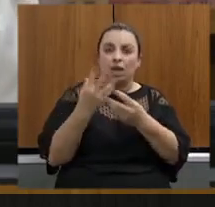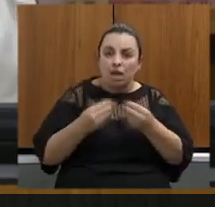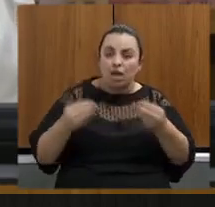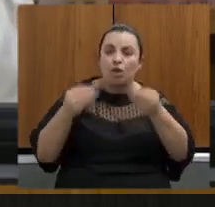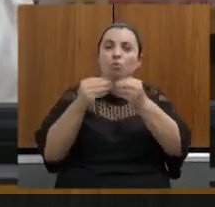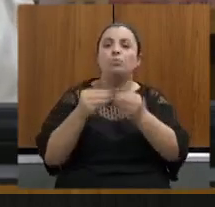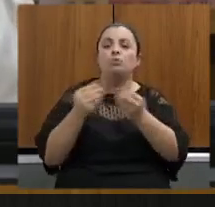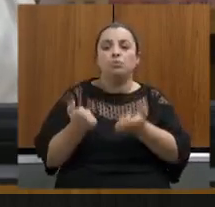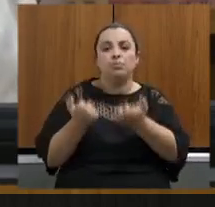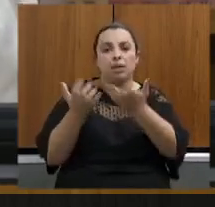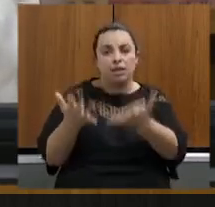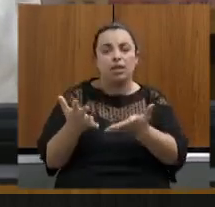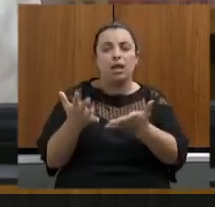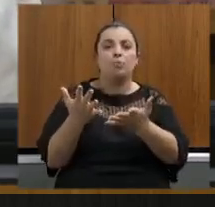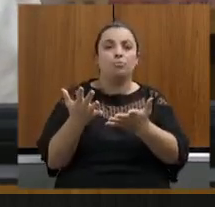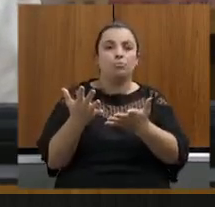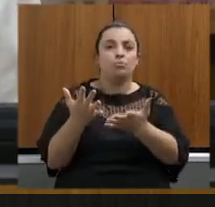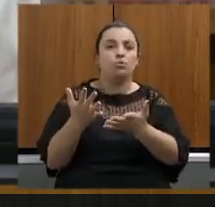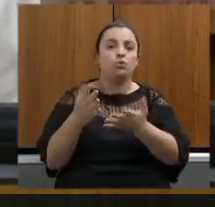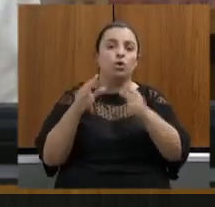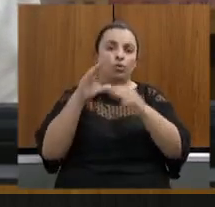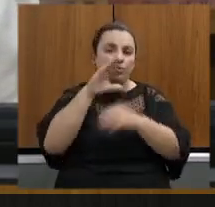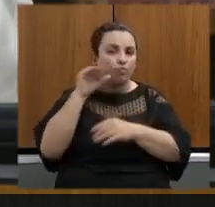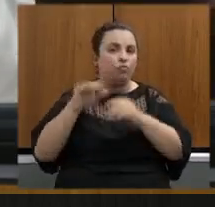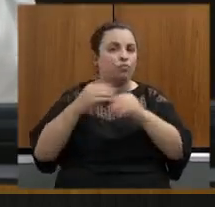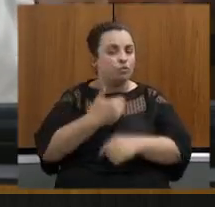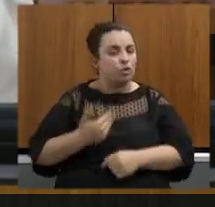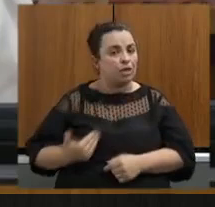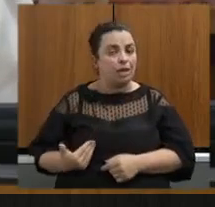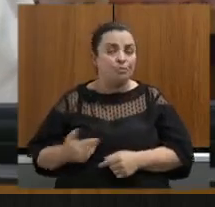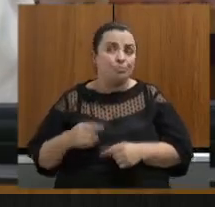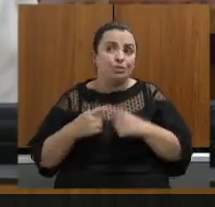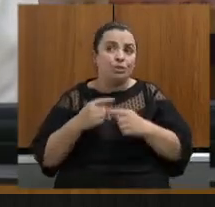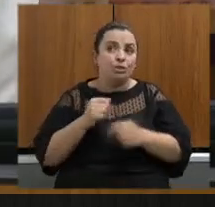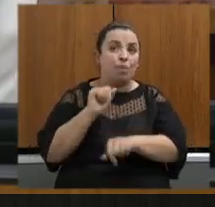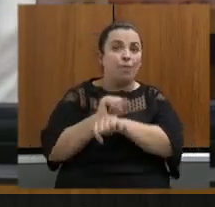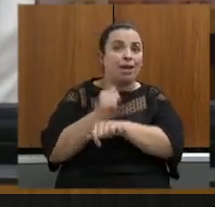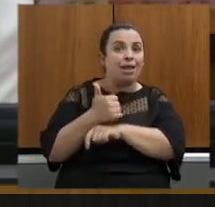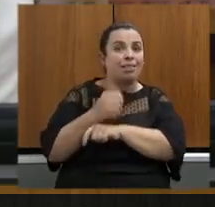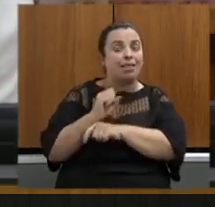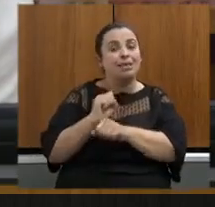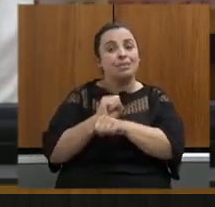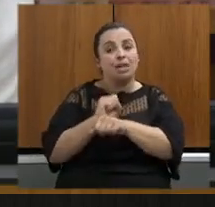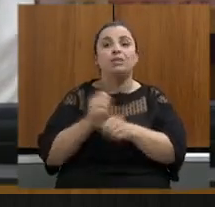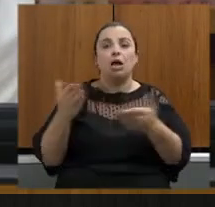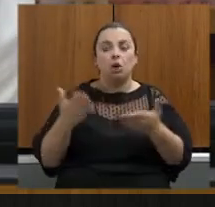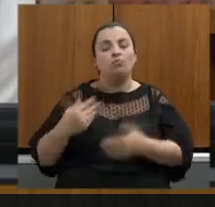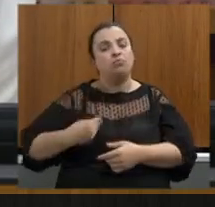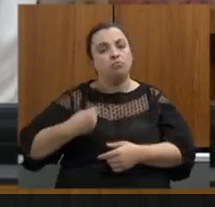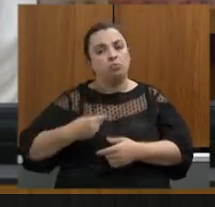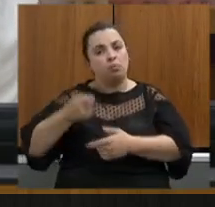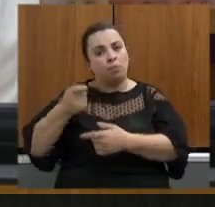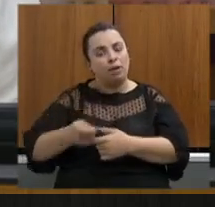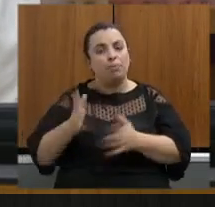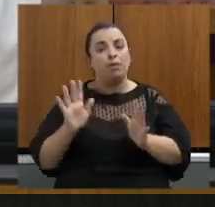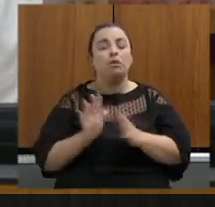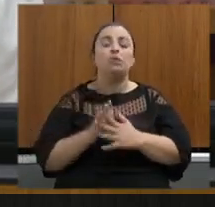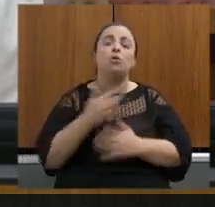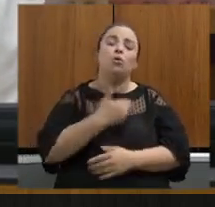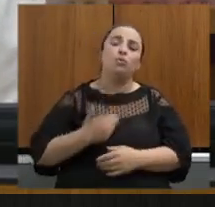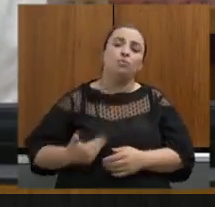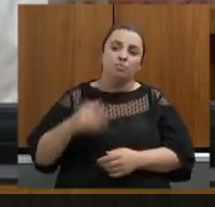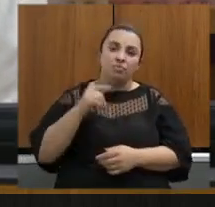dada aos servidores né então da nossa parte dos Servidores podem ter certeza o governo de Minas nosso Governador